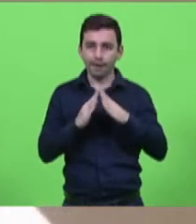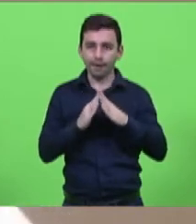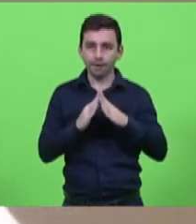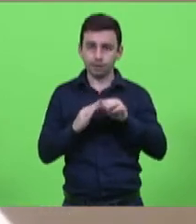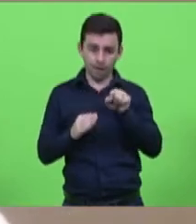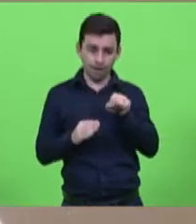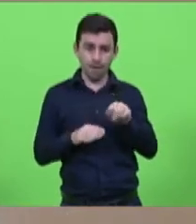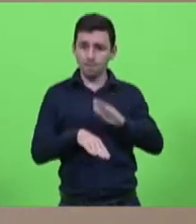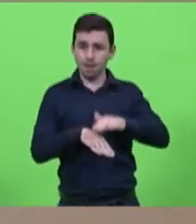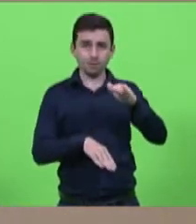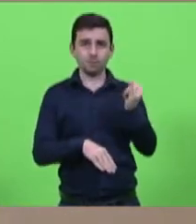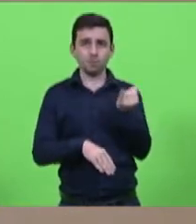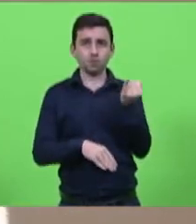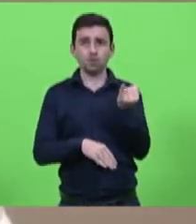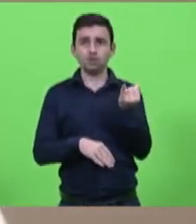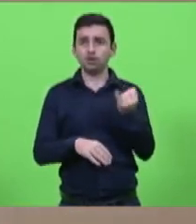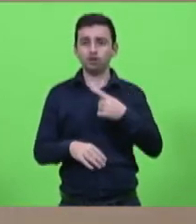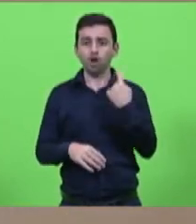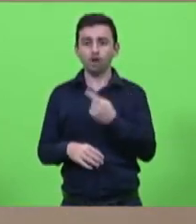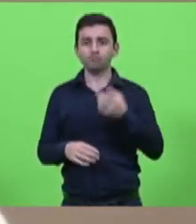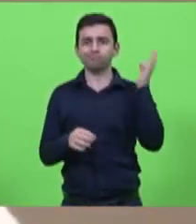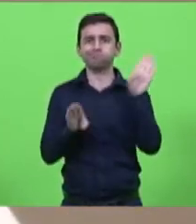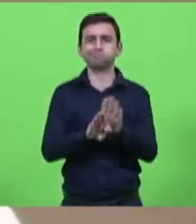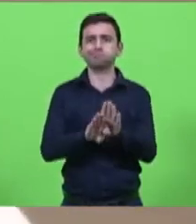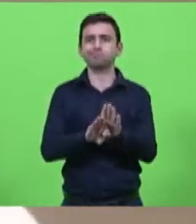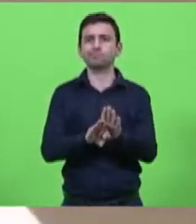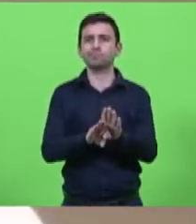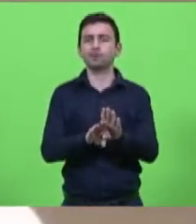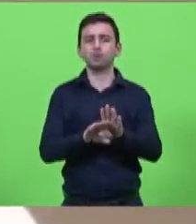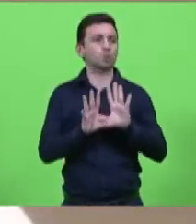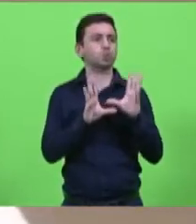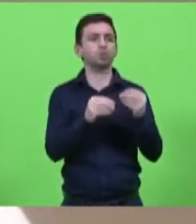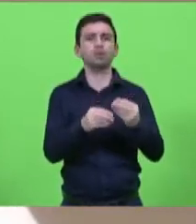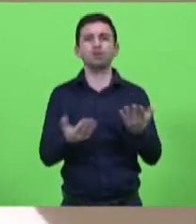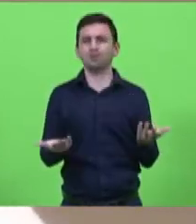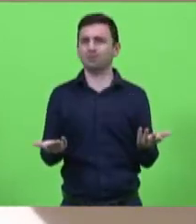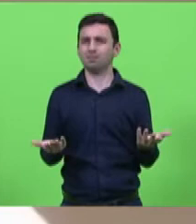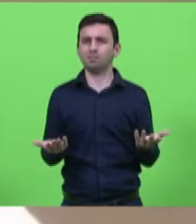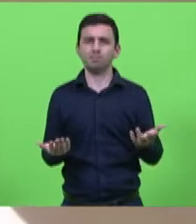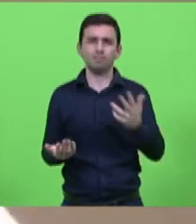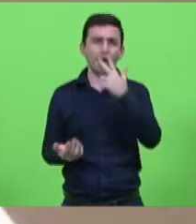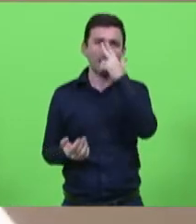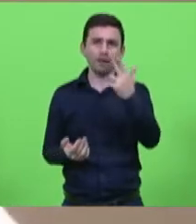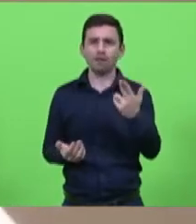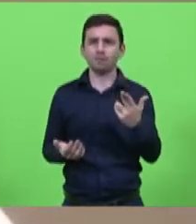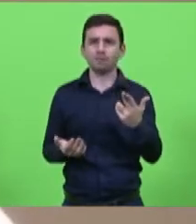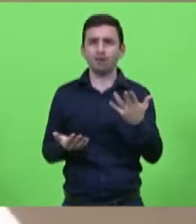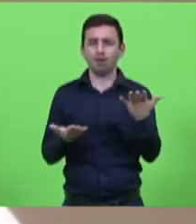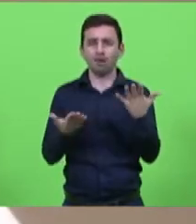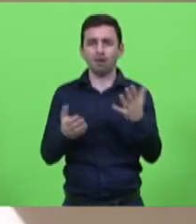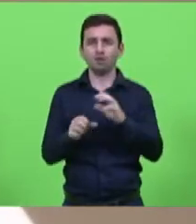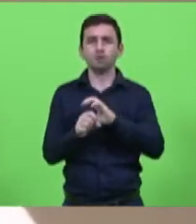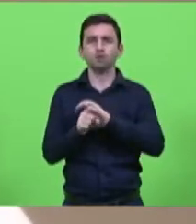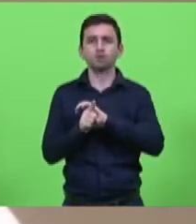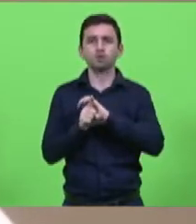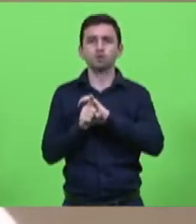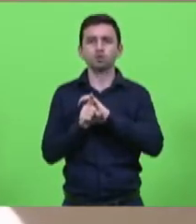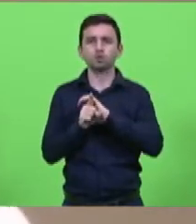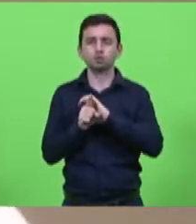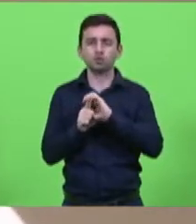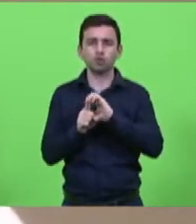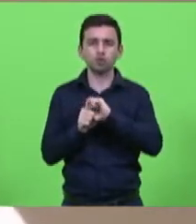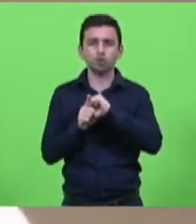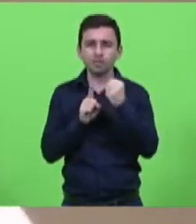essencial, nós fechamos as igrejas. Ou seja, a gente quer uma sociedade onde a igreja só